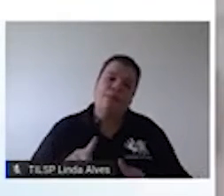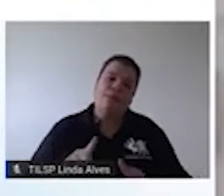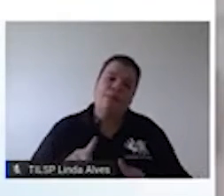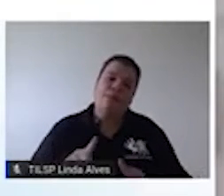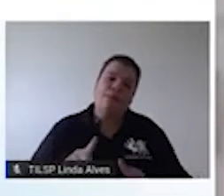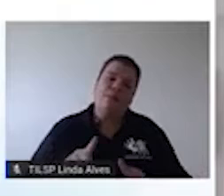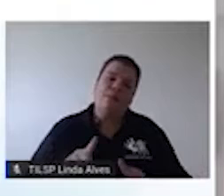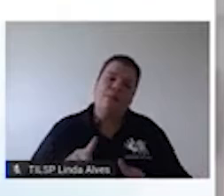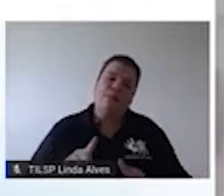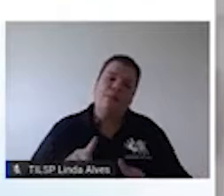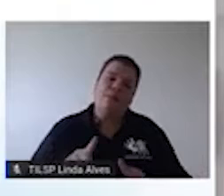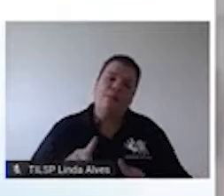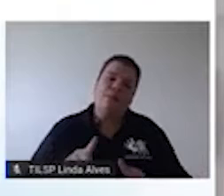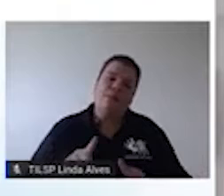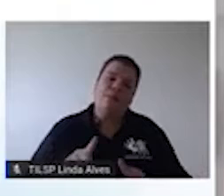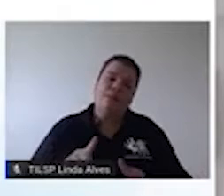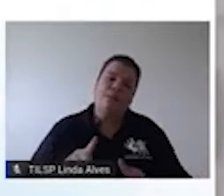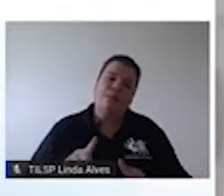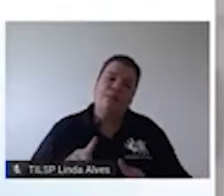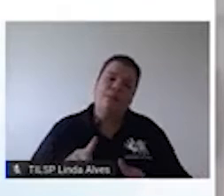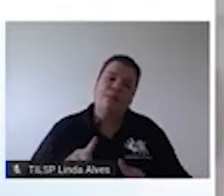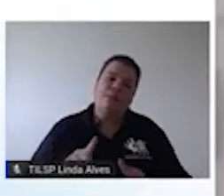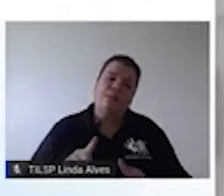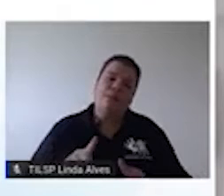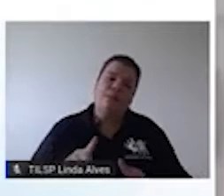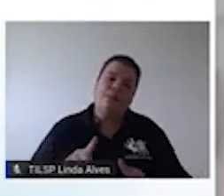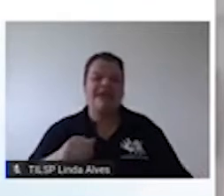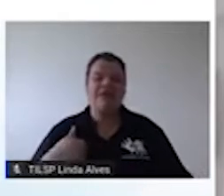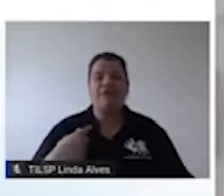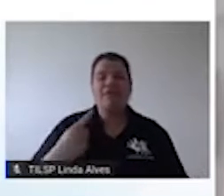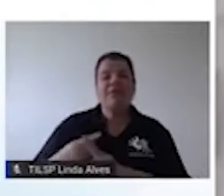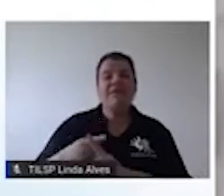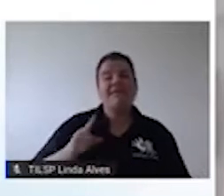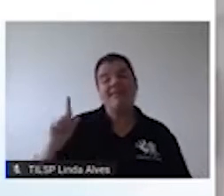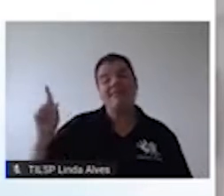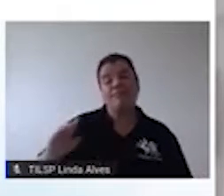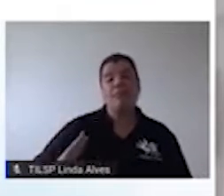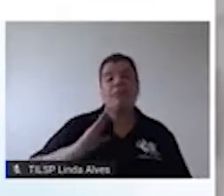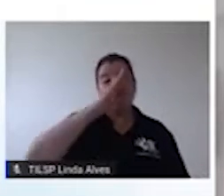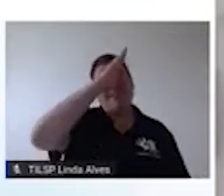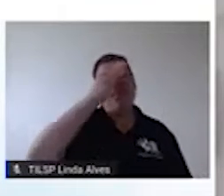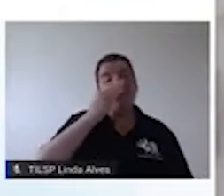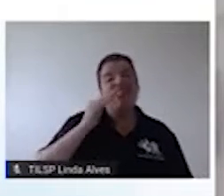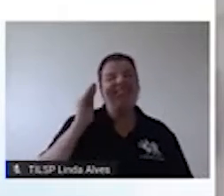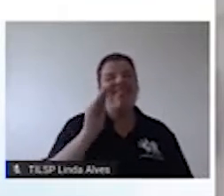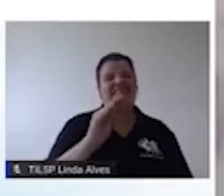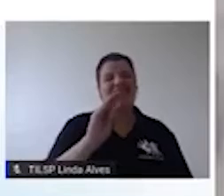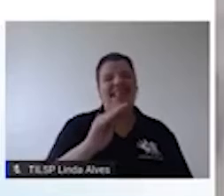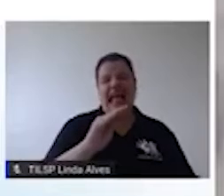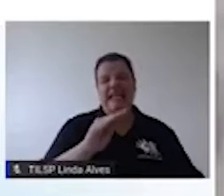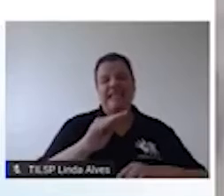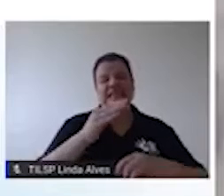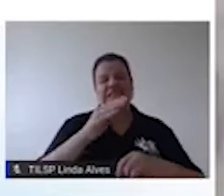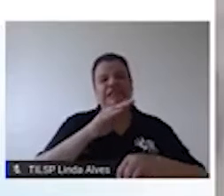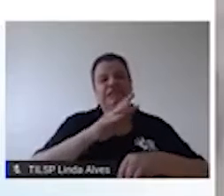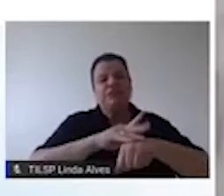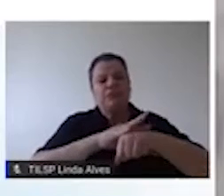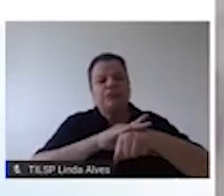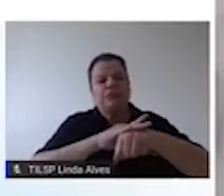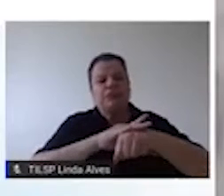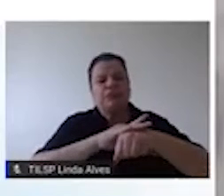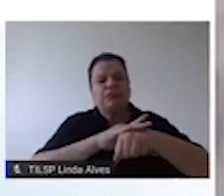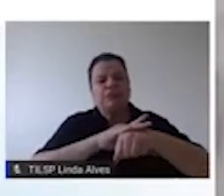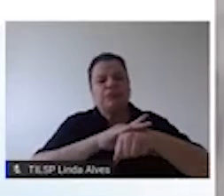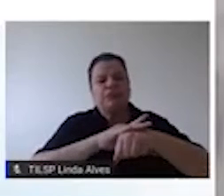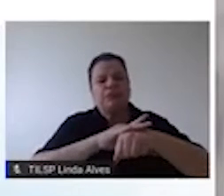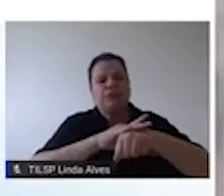mal calibrada, em função desse negacionismo que veio de cima para baixo. não é? Se tivesse havido mais